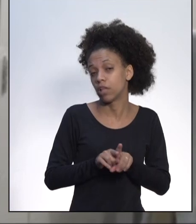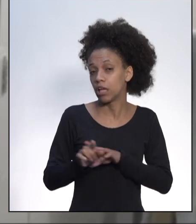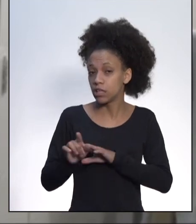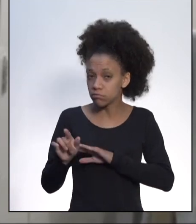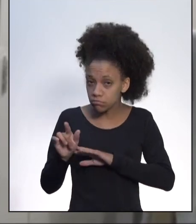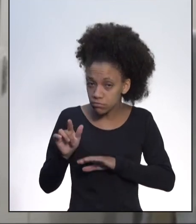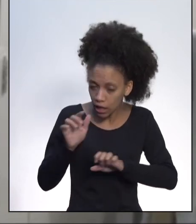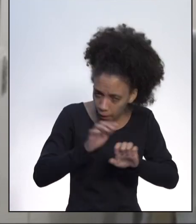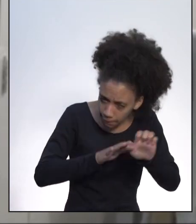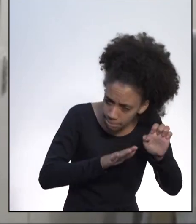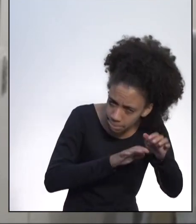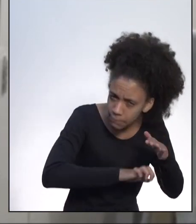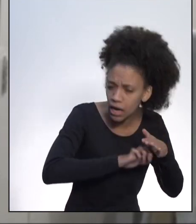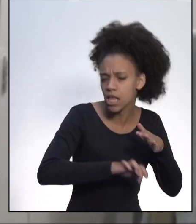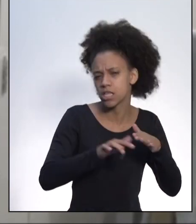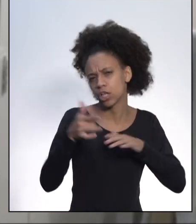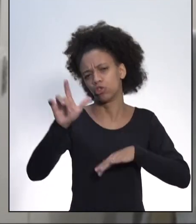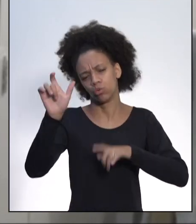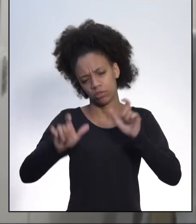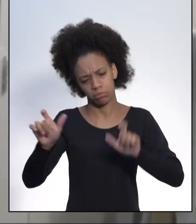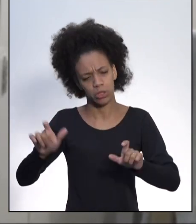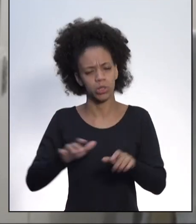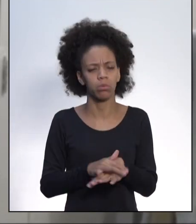Já trabalhei para outras pessoas, digamos assim.